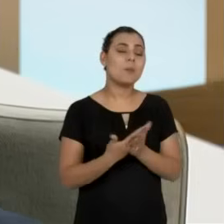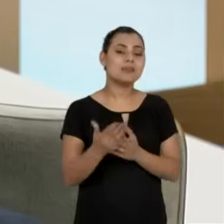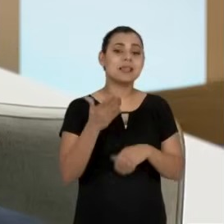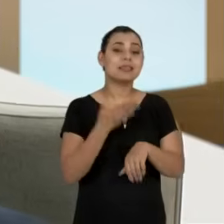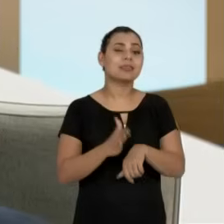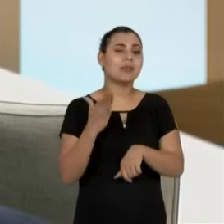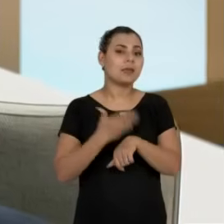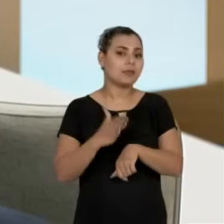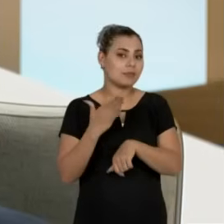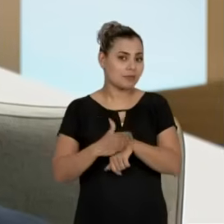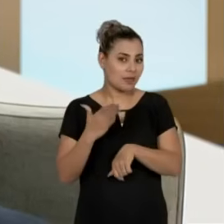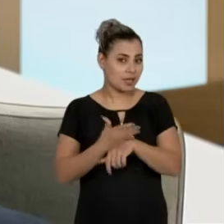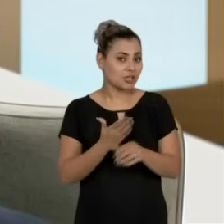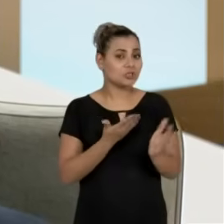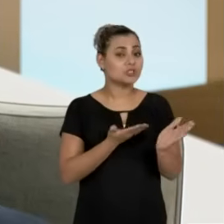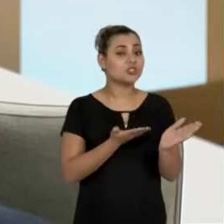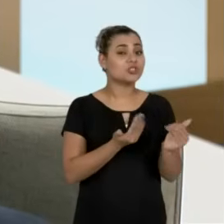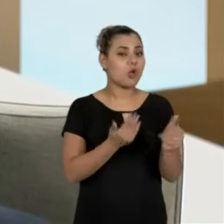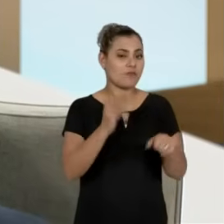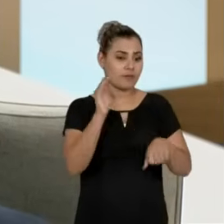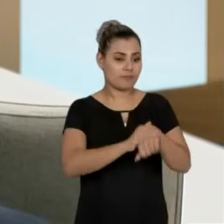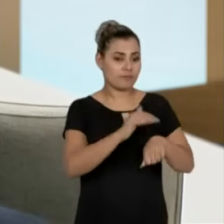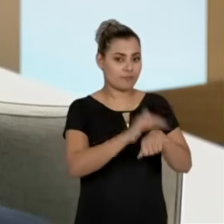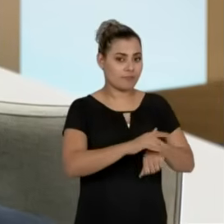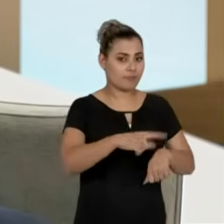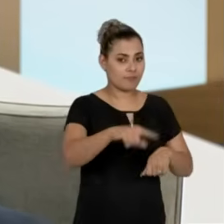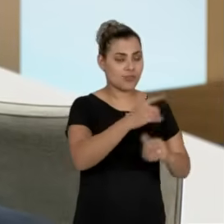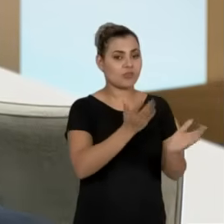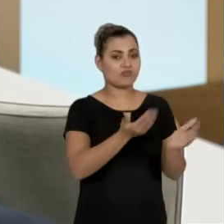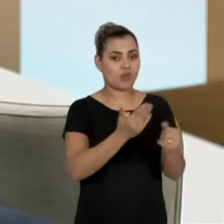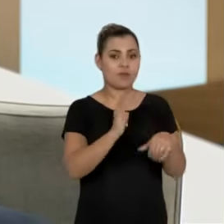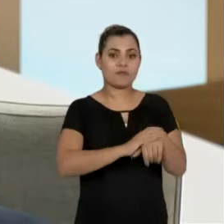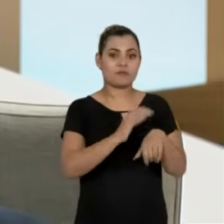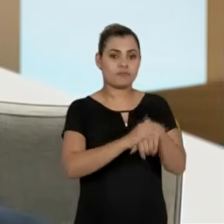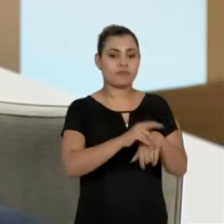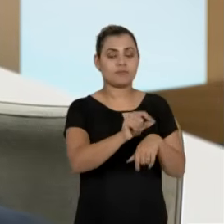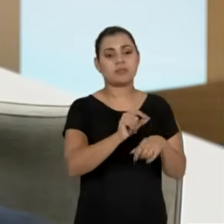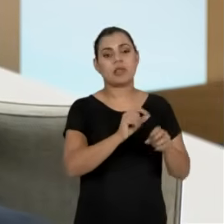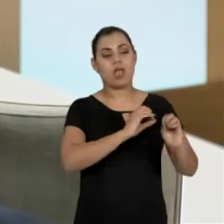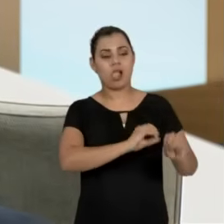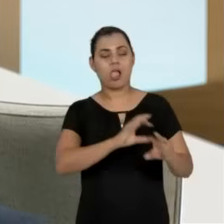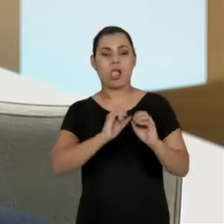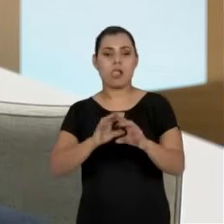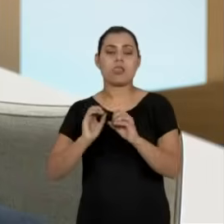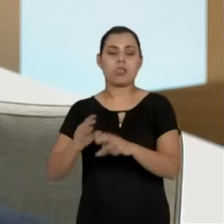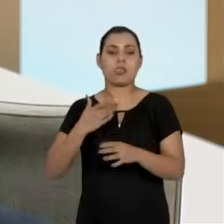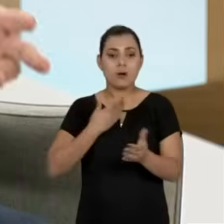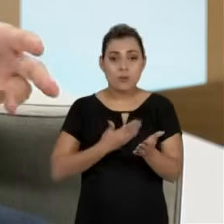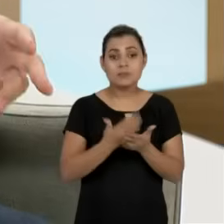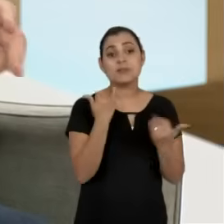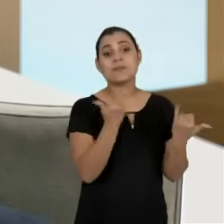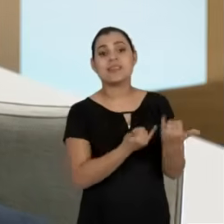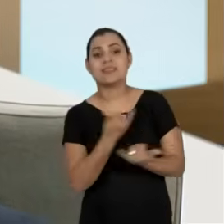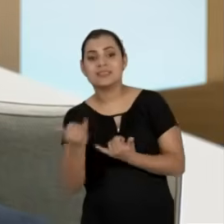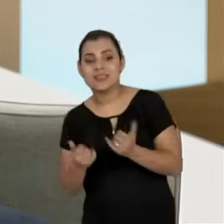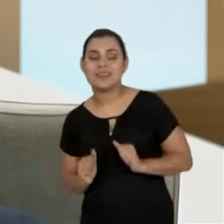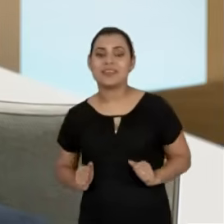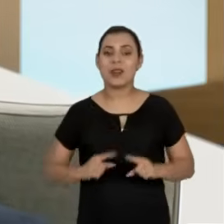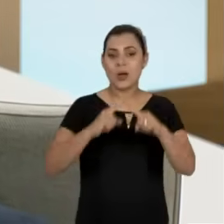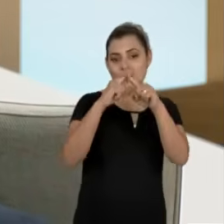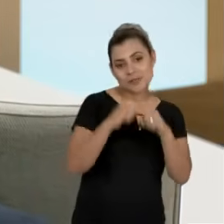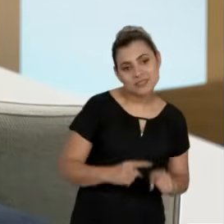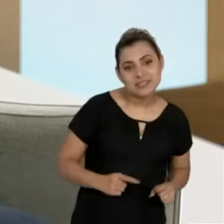treinar os próprios jovens. Né? Os próprios jovens, né? Eles mesmos faziam educação e tal. E a gente começou a fazer brincadeira,